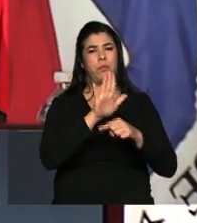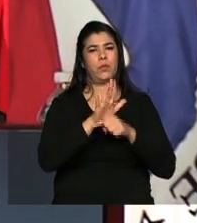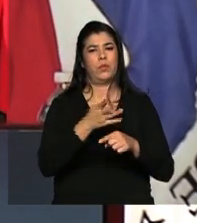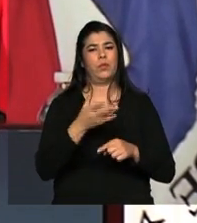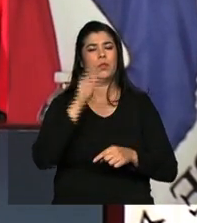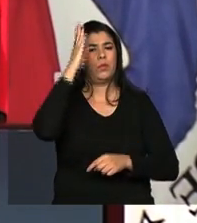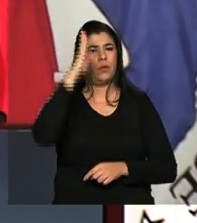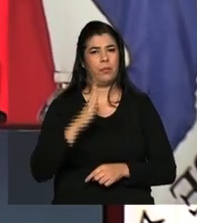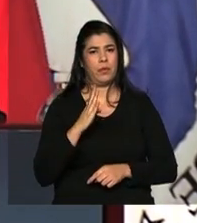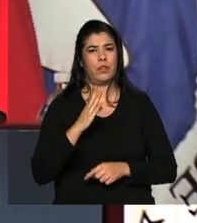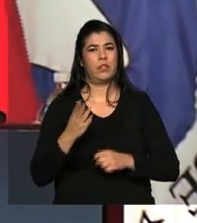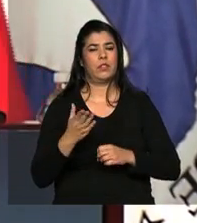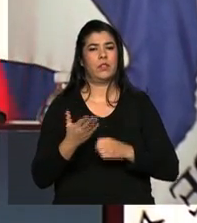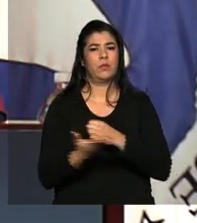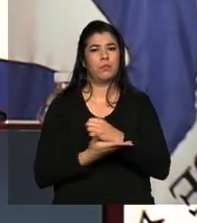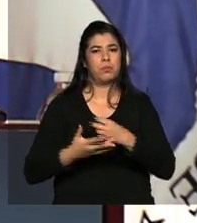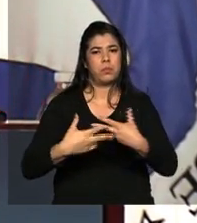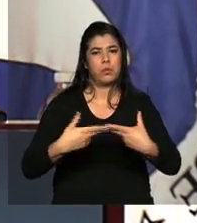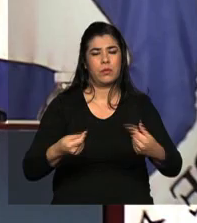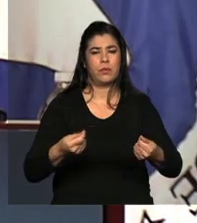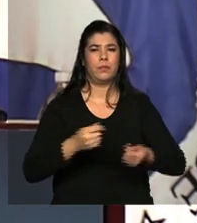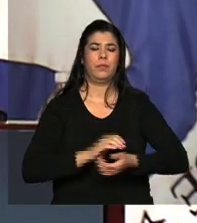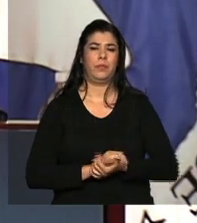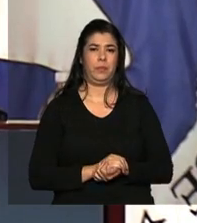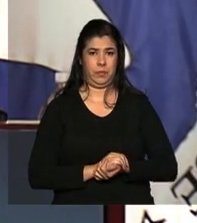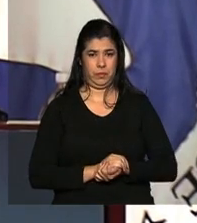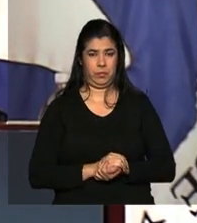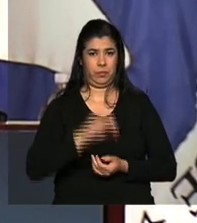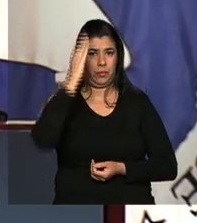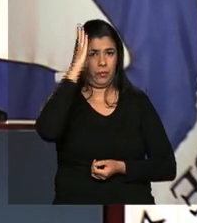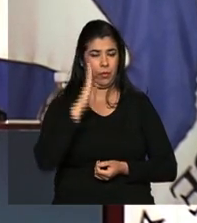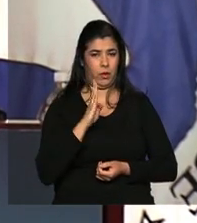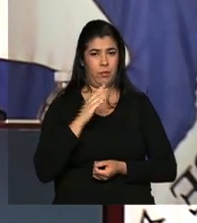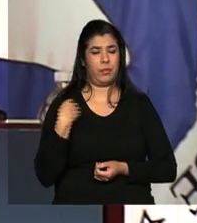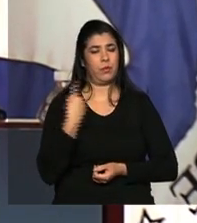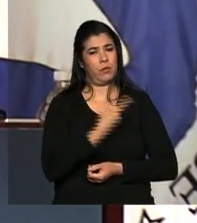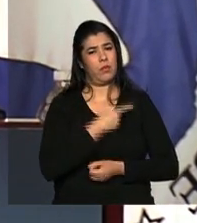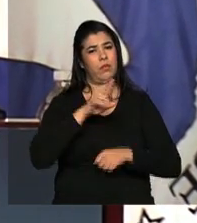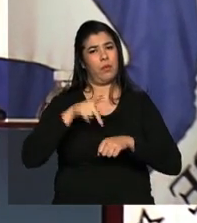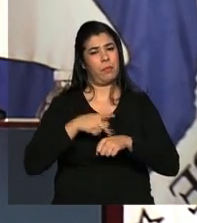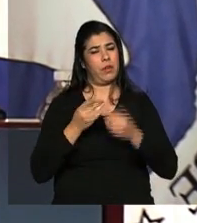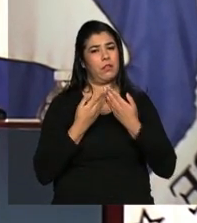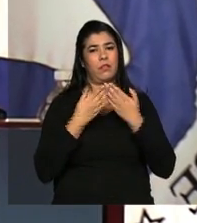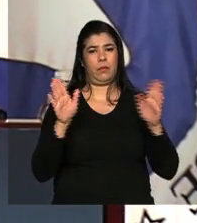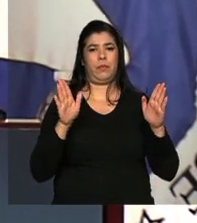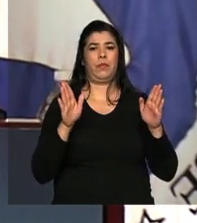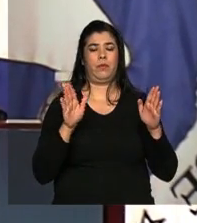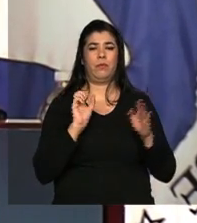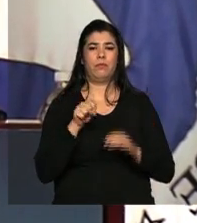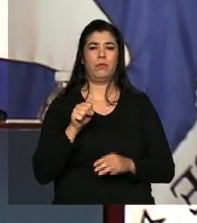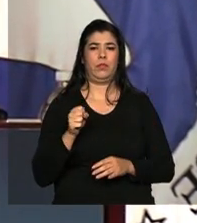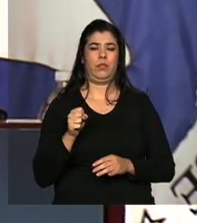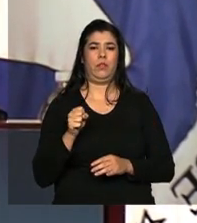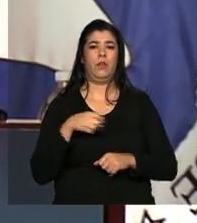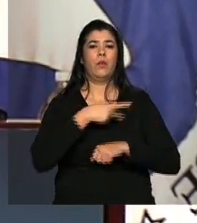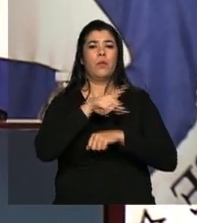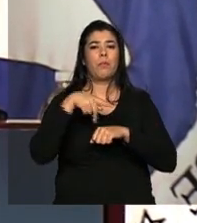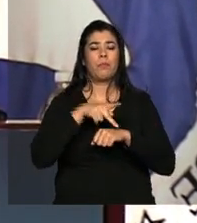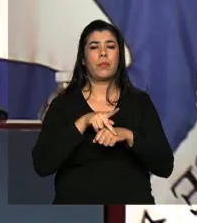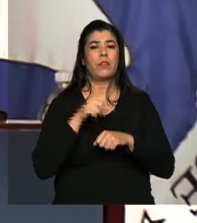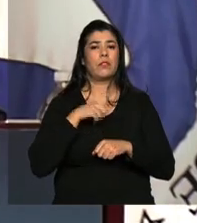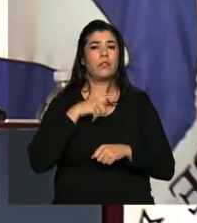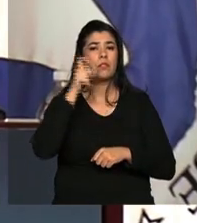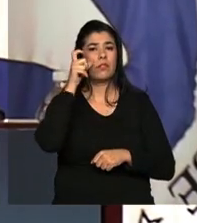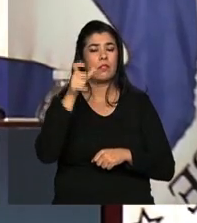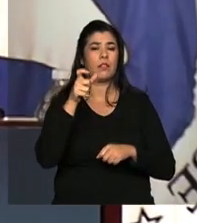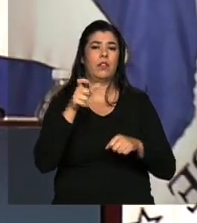área de infraestrutura. O Brasil, nosso país, é um país aberto. E é um país aberto